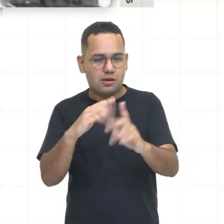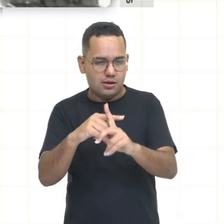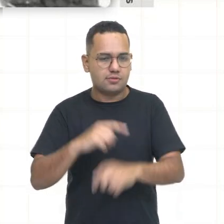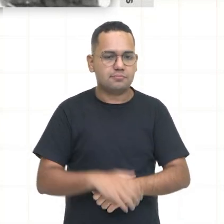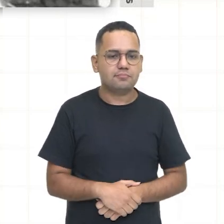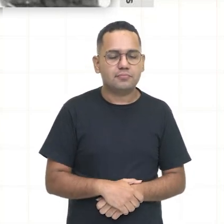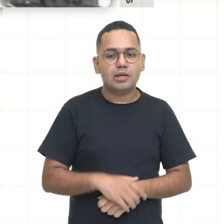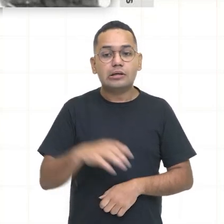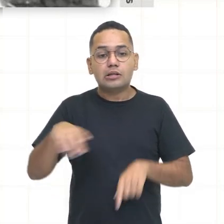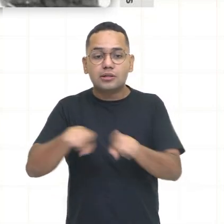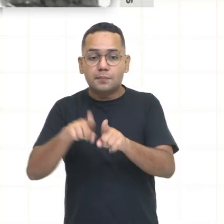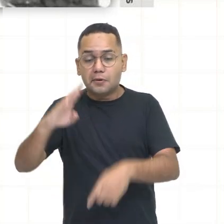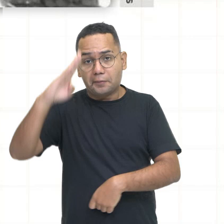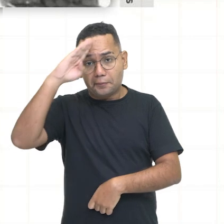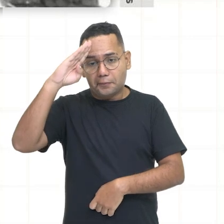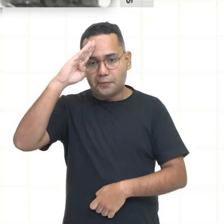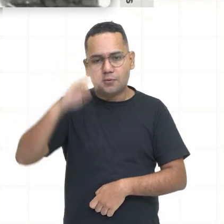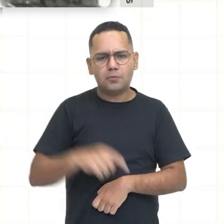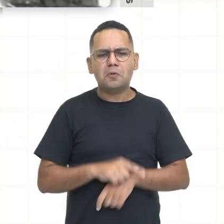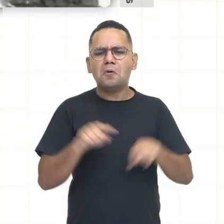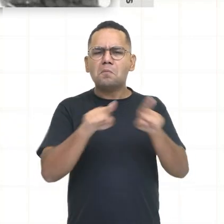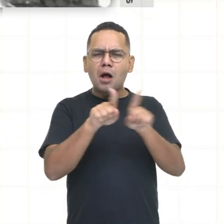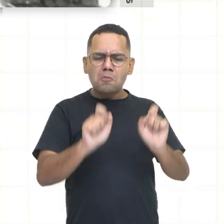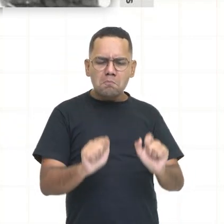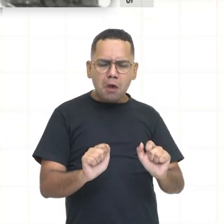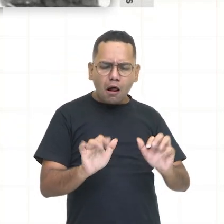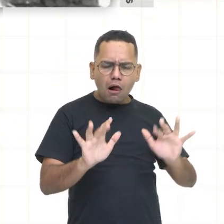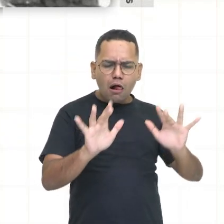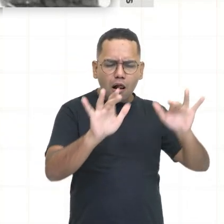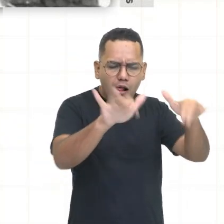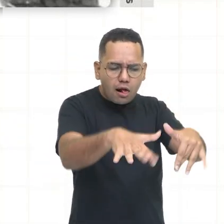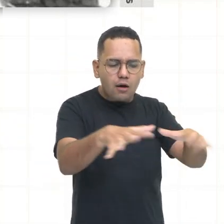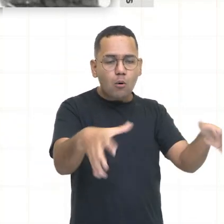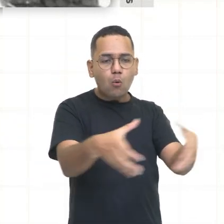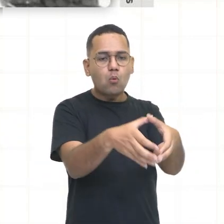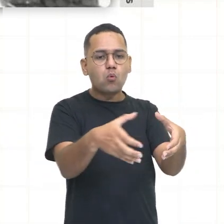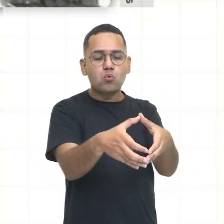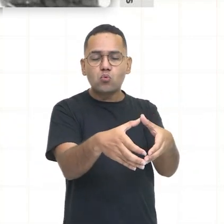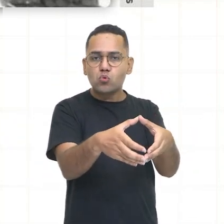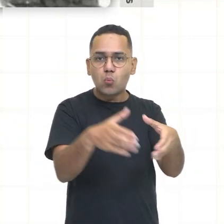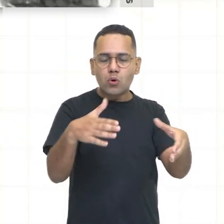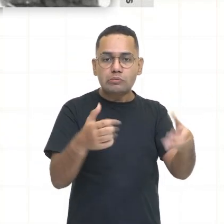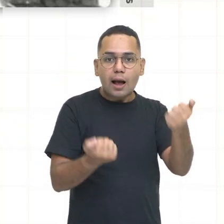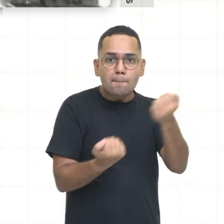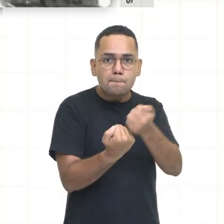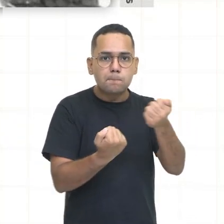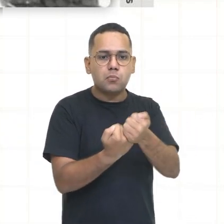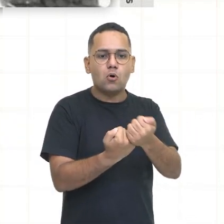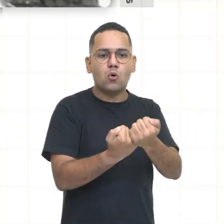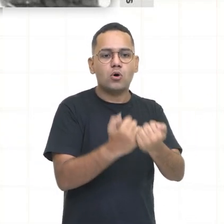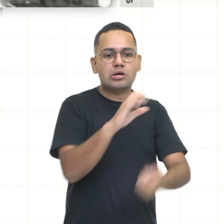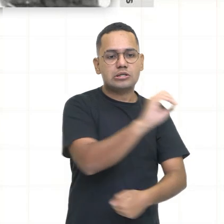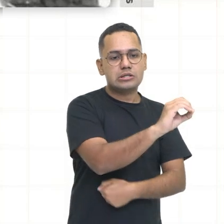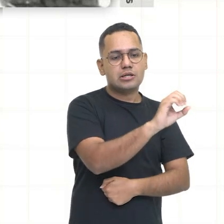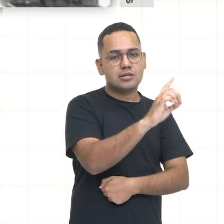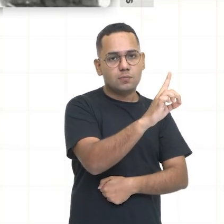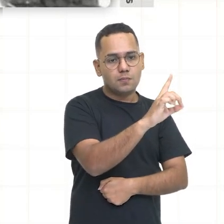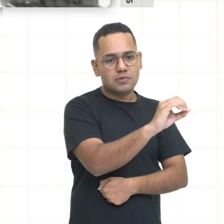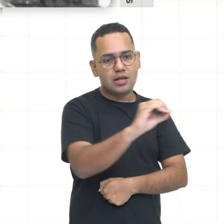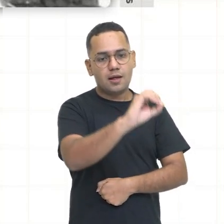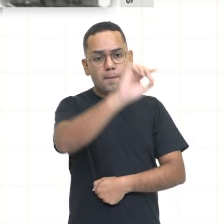reunir mais de 100 mil filiados, que eram conhecidos ali como os